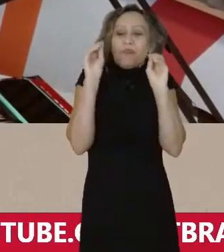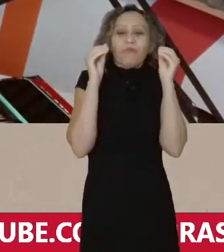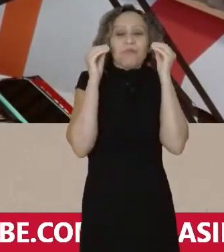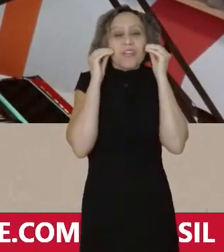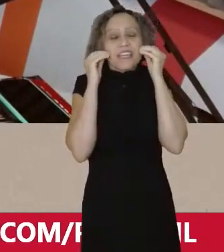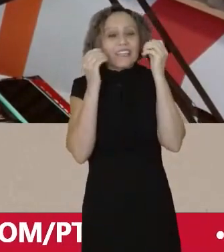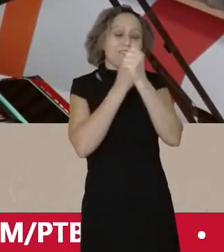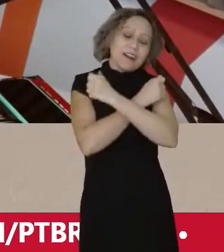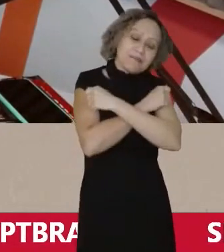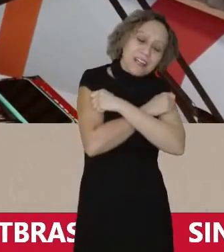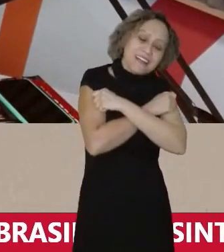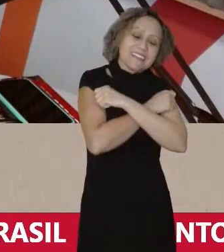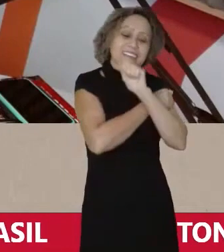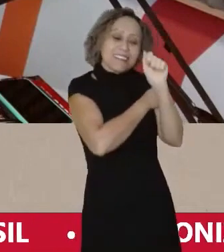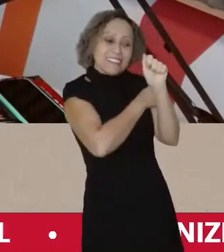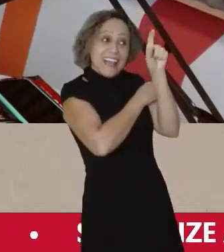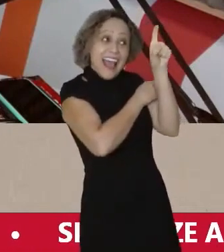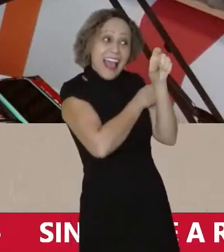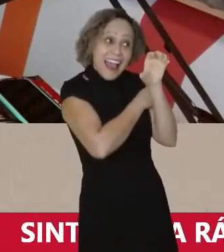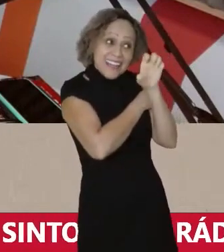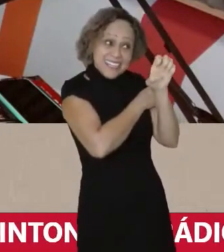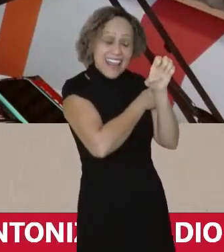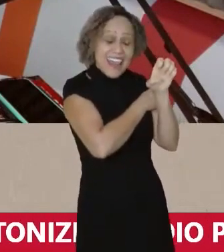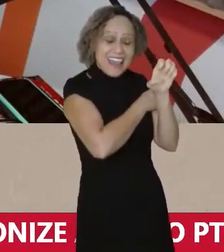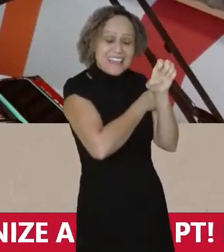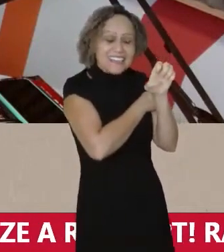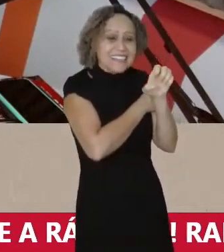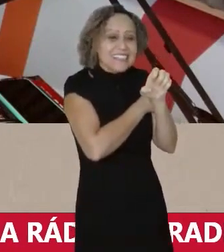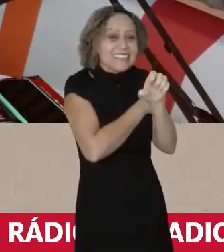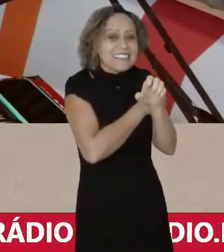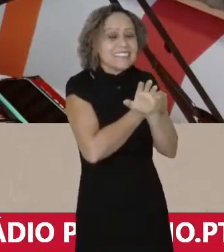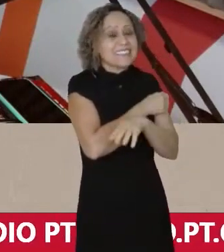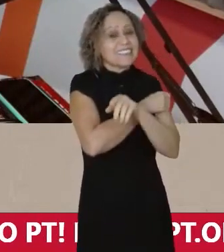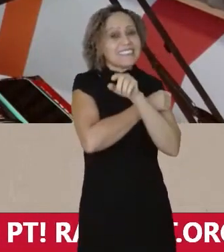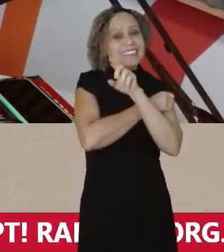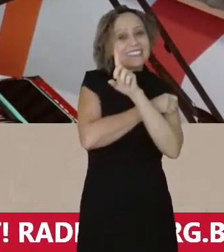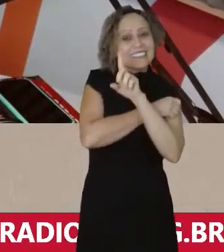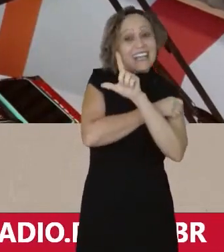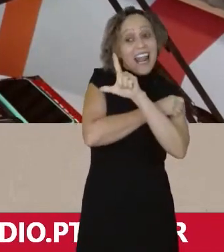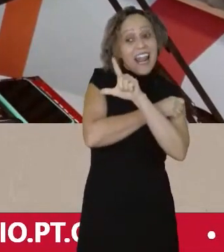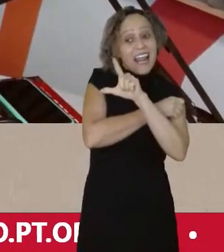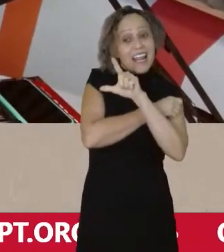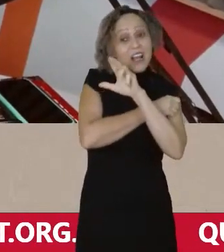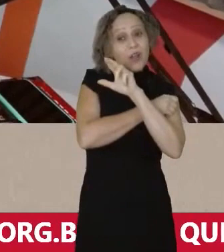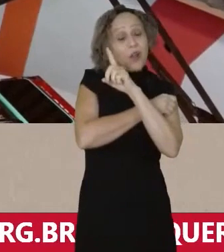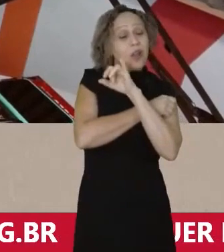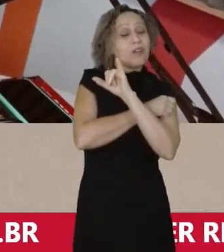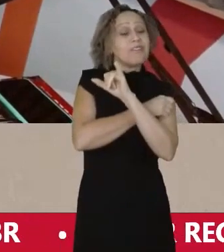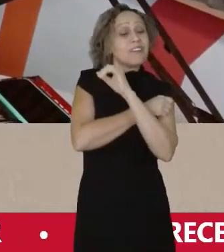abraço de axé para todos. E o Lude, principalmente, diga a ele que eu dou um